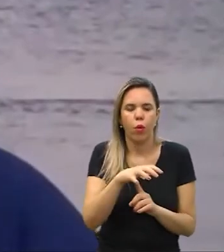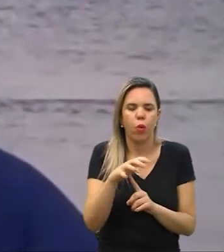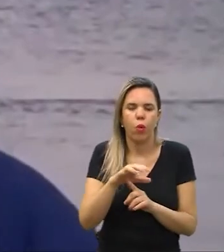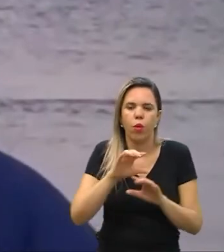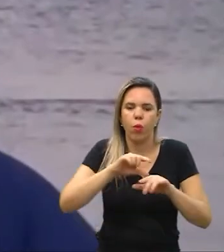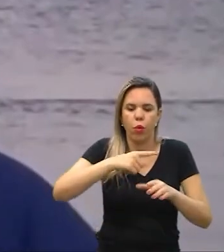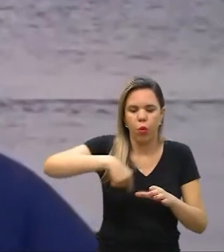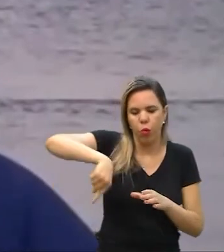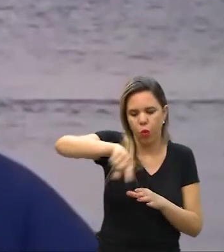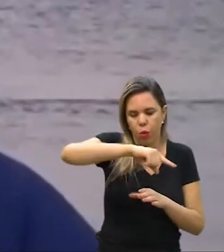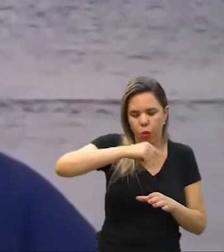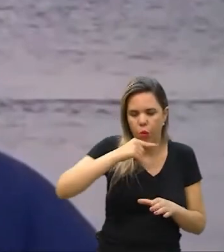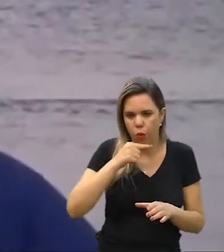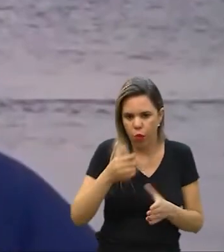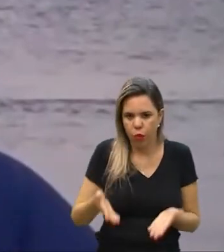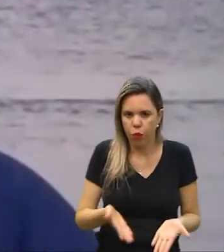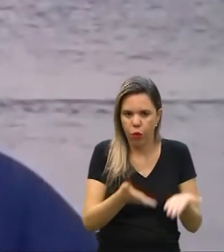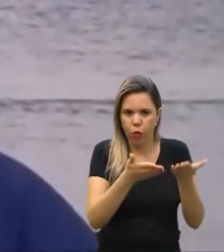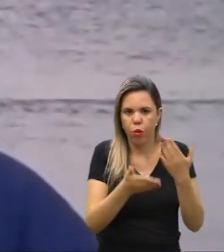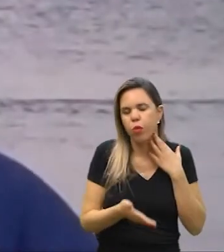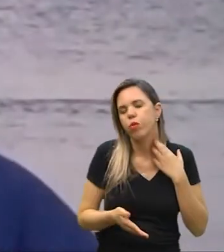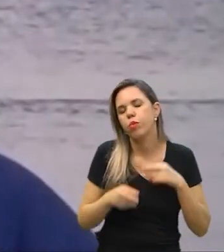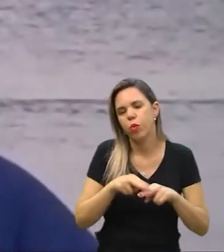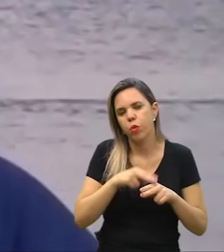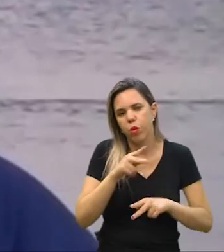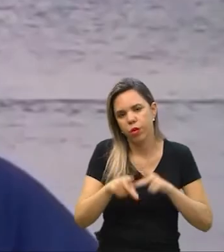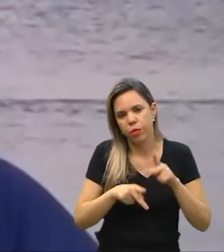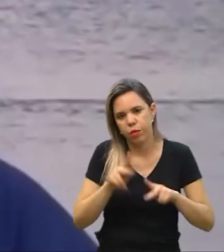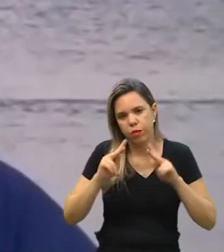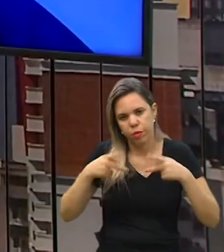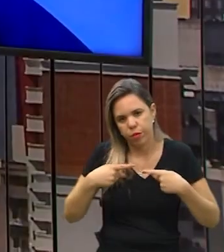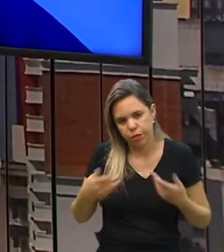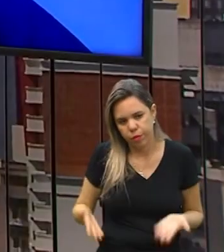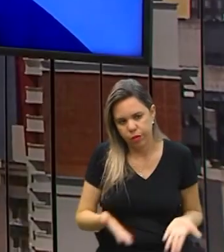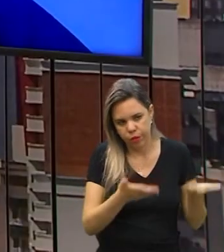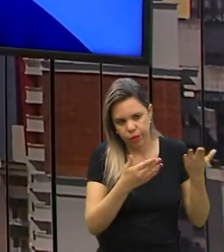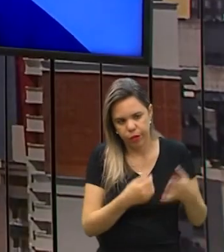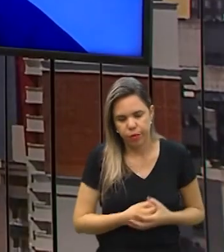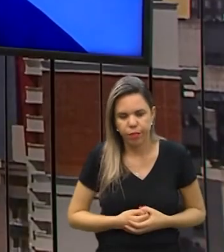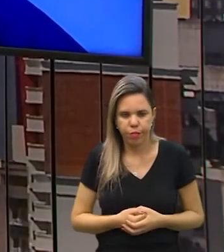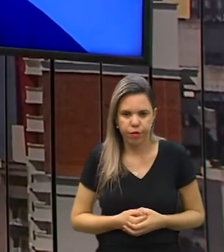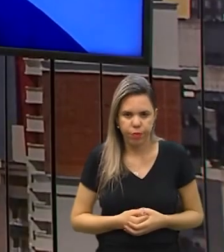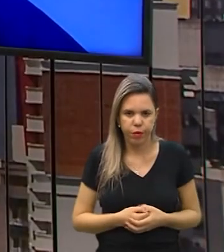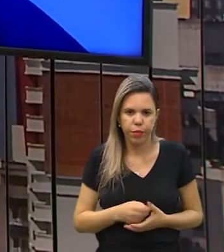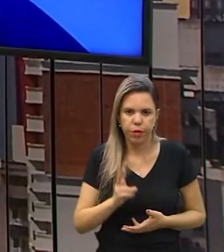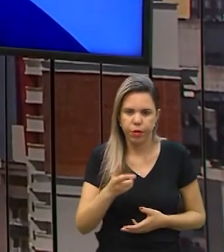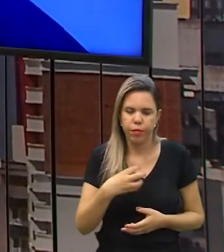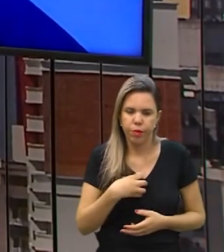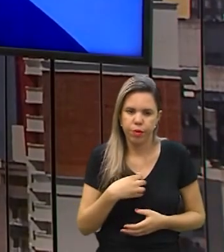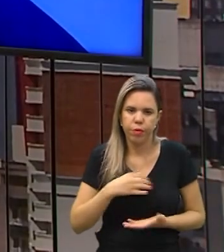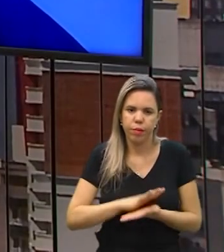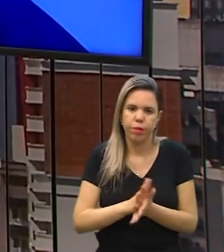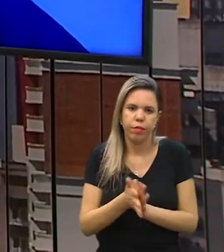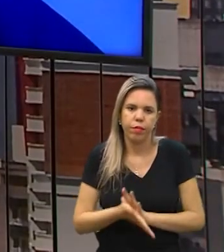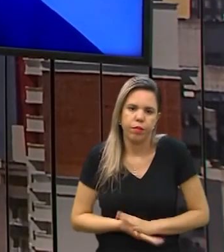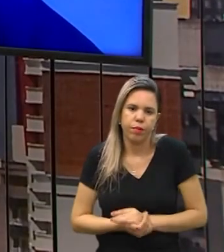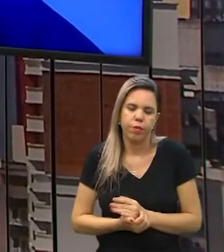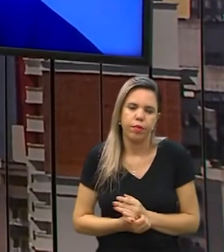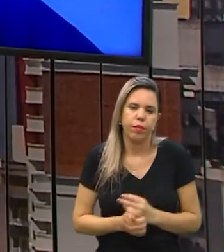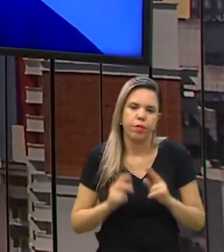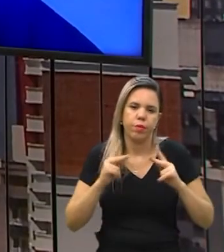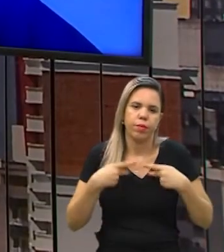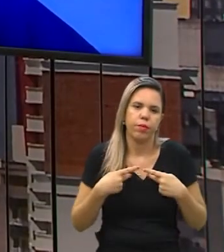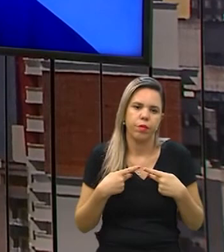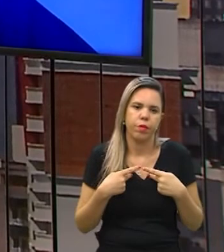tudo isso foi levado pelo ser humano. A gente sempre dá um jeitinho de estragar, né? Ai, ser humano